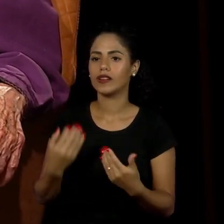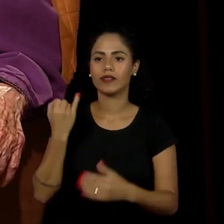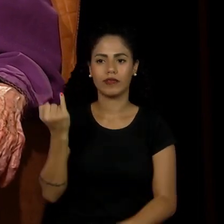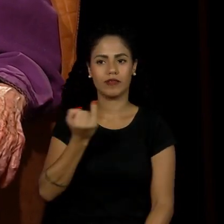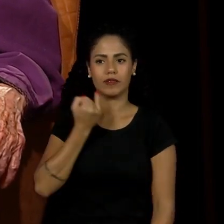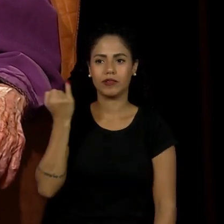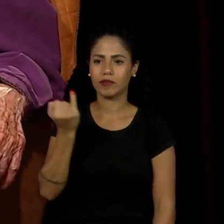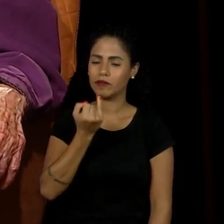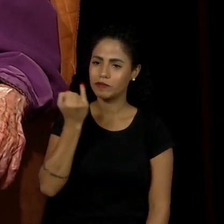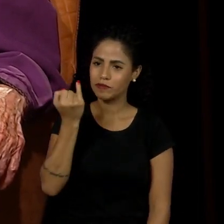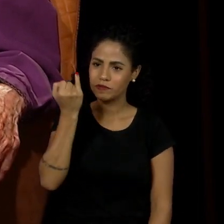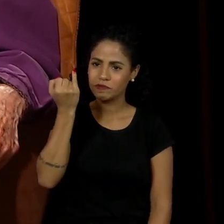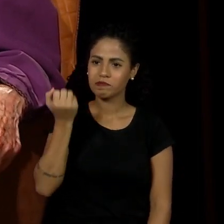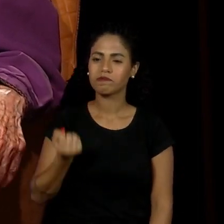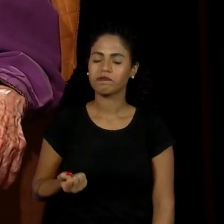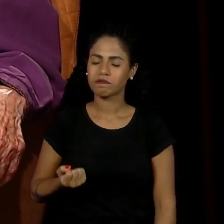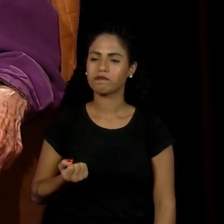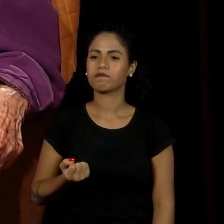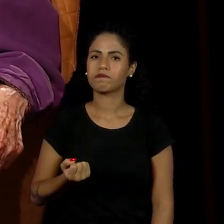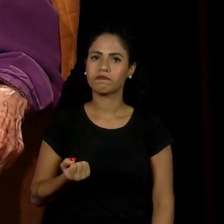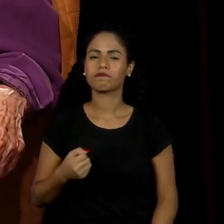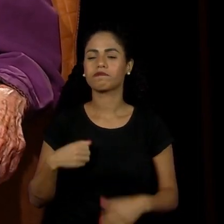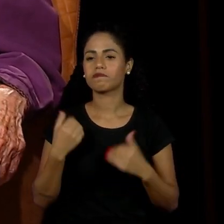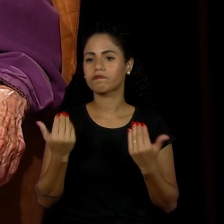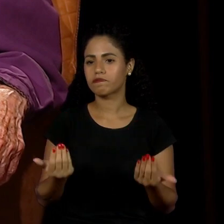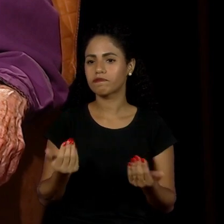importante por ter